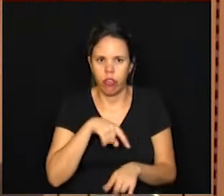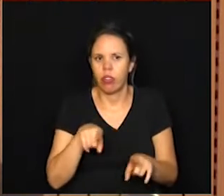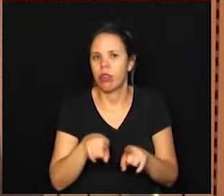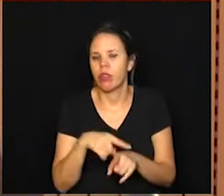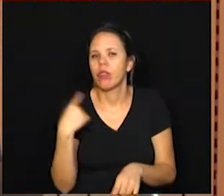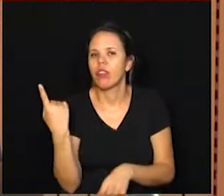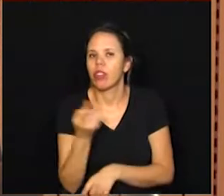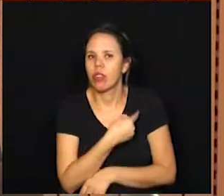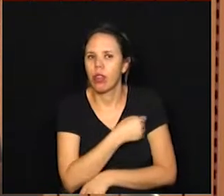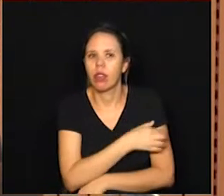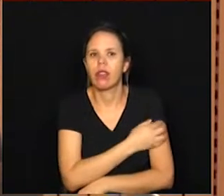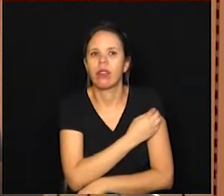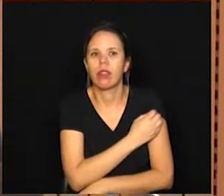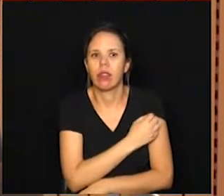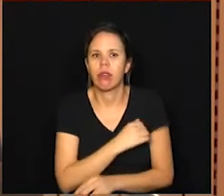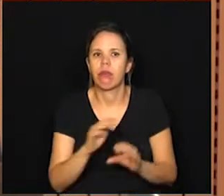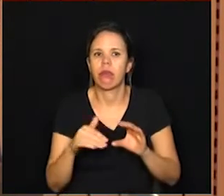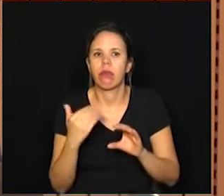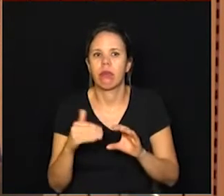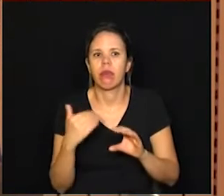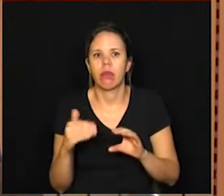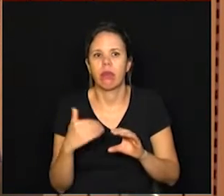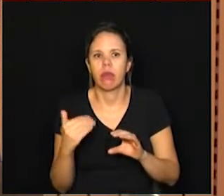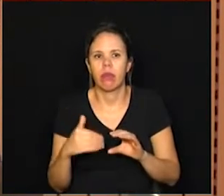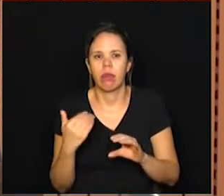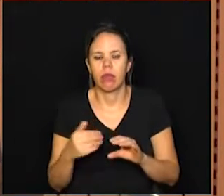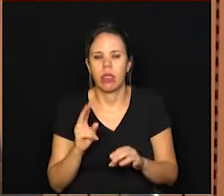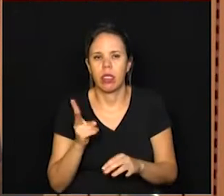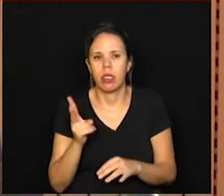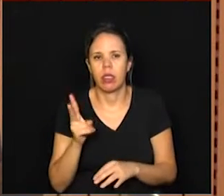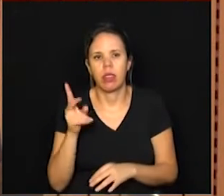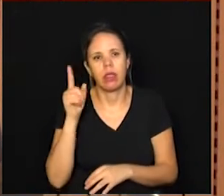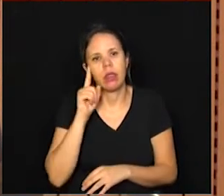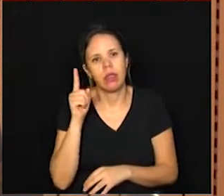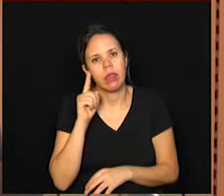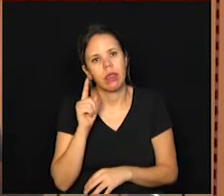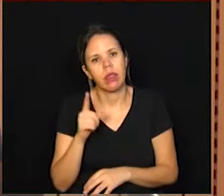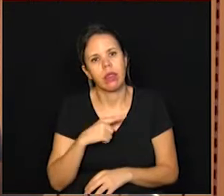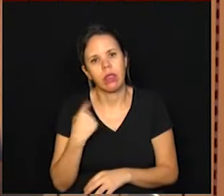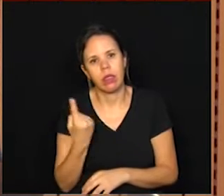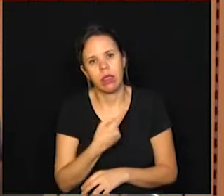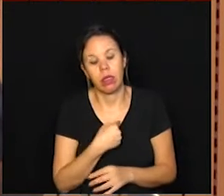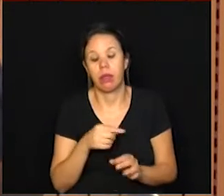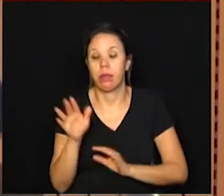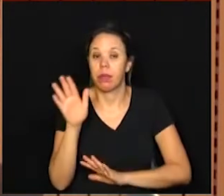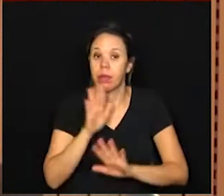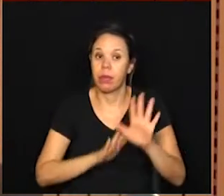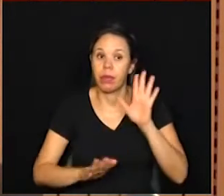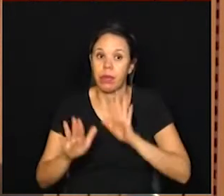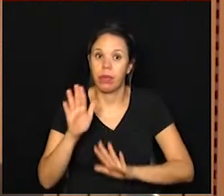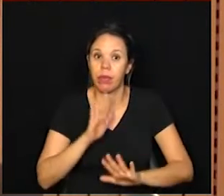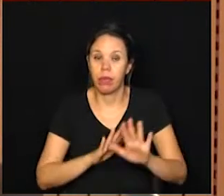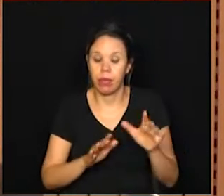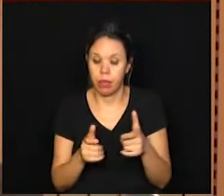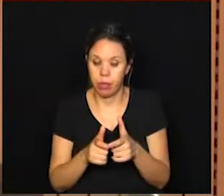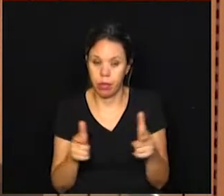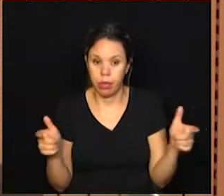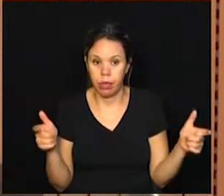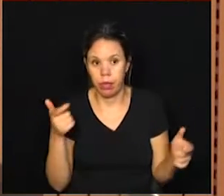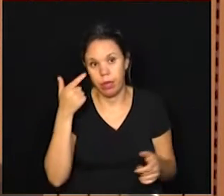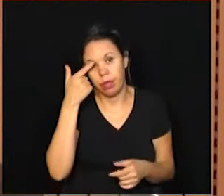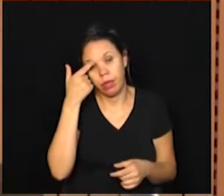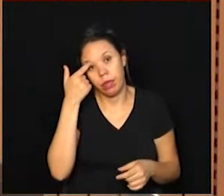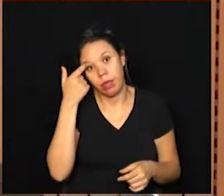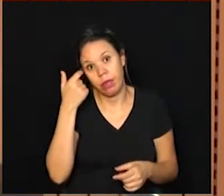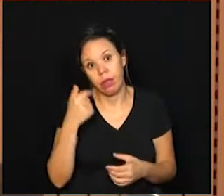Nós recebemos notícias falsas até diariamente. Nós temos que ter um cuidado muito grande e